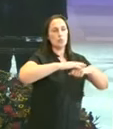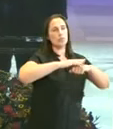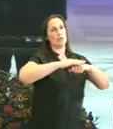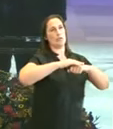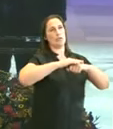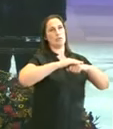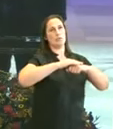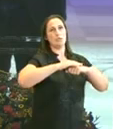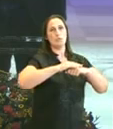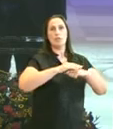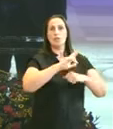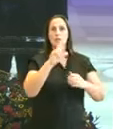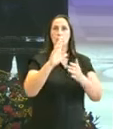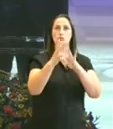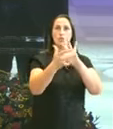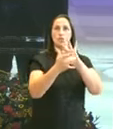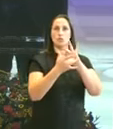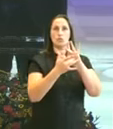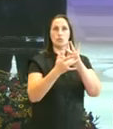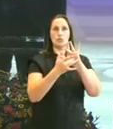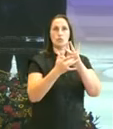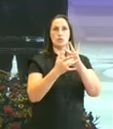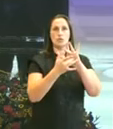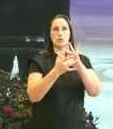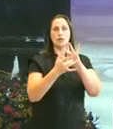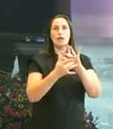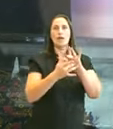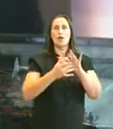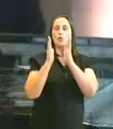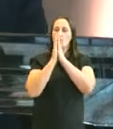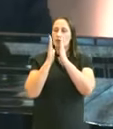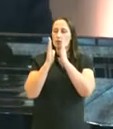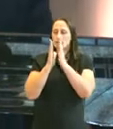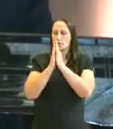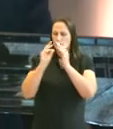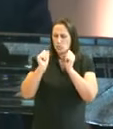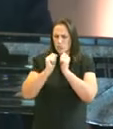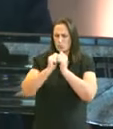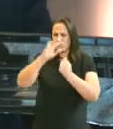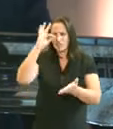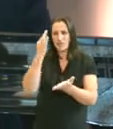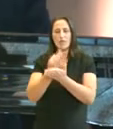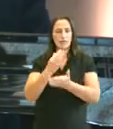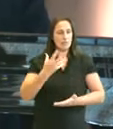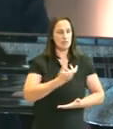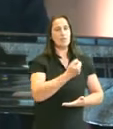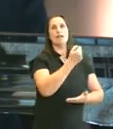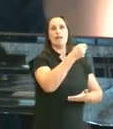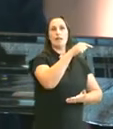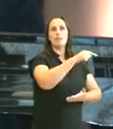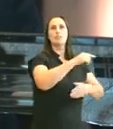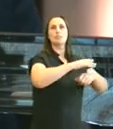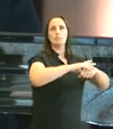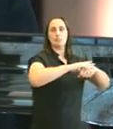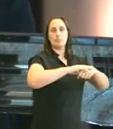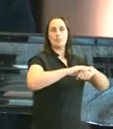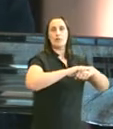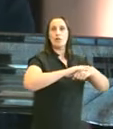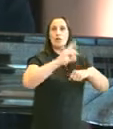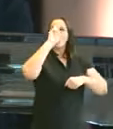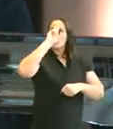do Senhor. E essa oração feita com fé salvará a pessoa doente. O Senhor lhe